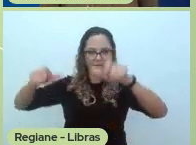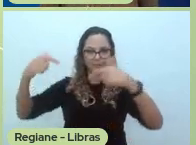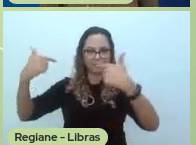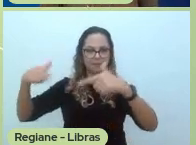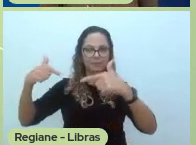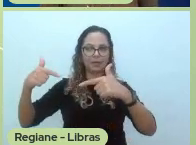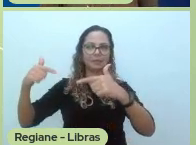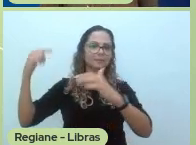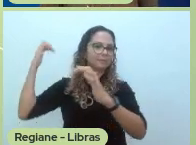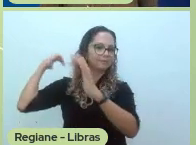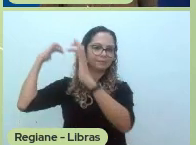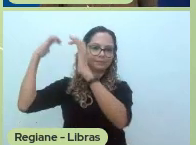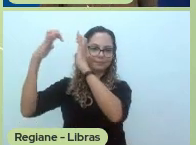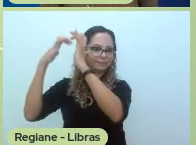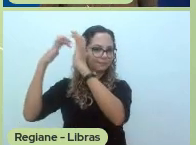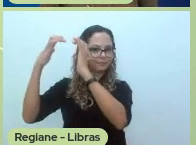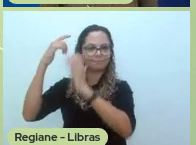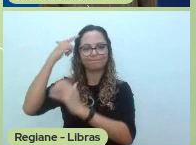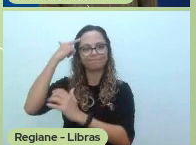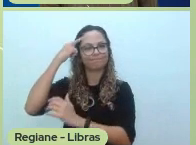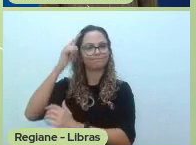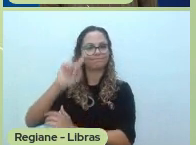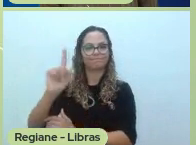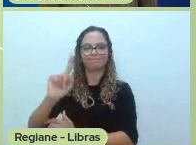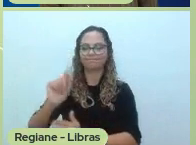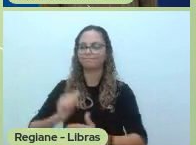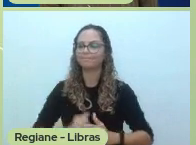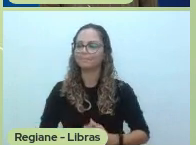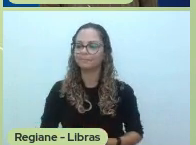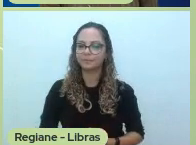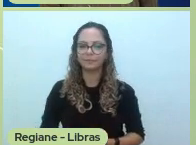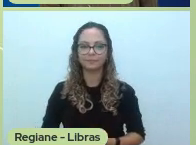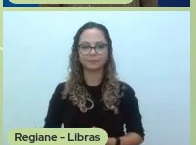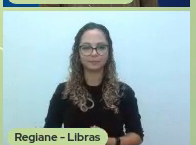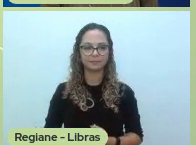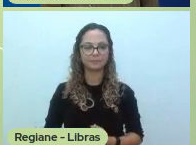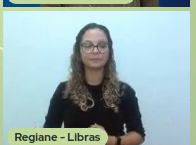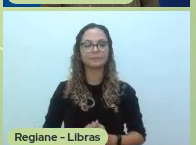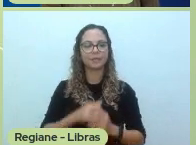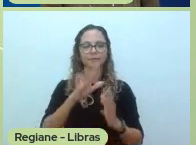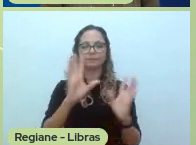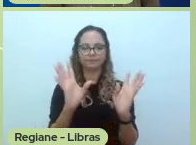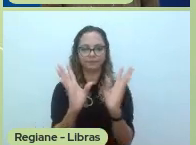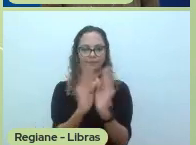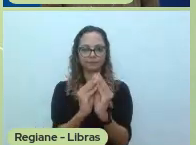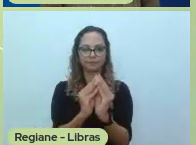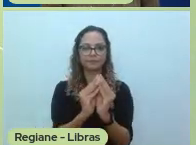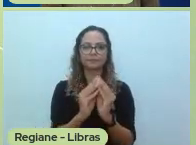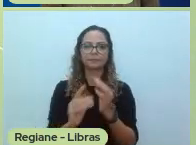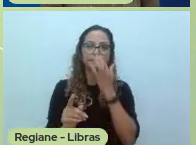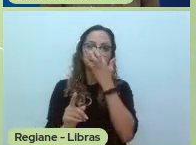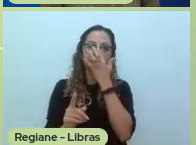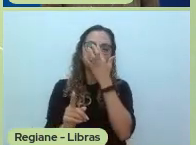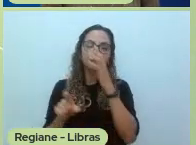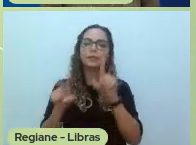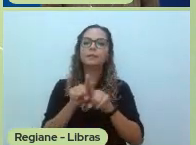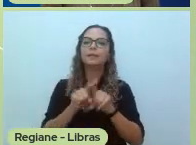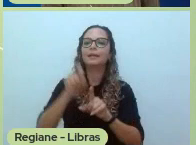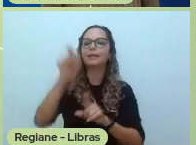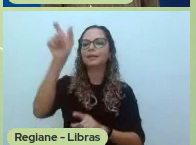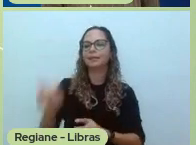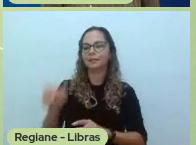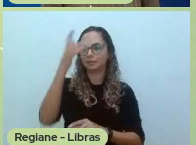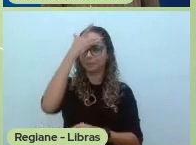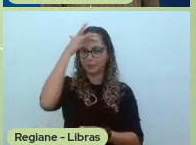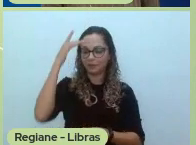chegar... Conclua, Carol, desculpa. Só queria concluir, um exemplo disso é quando a gente olha o currículo da pessoa que a gente vai